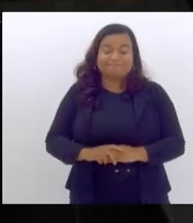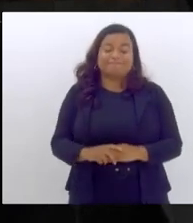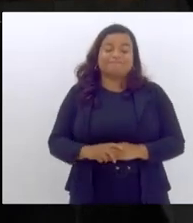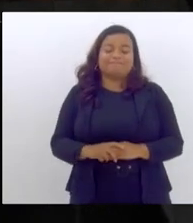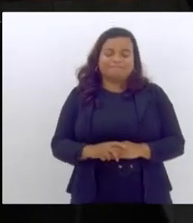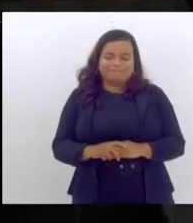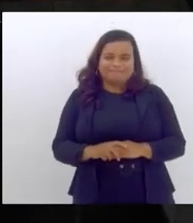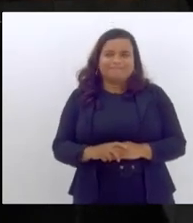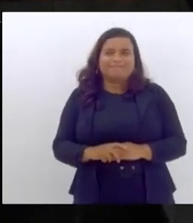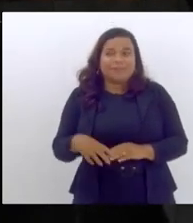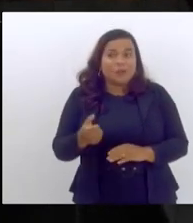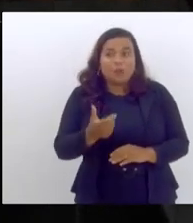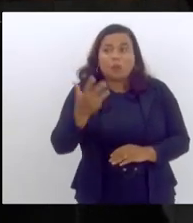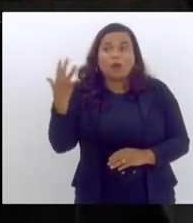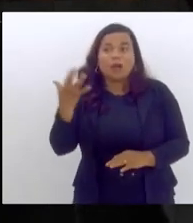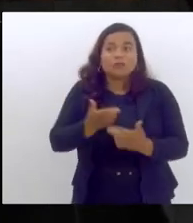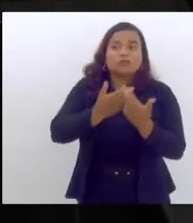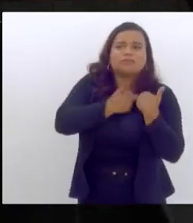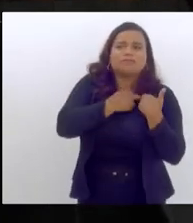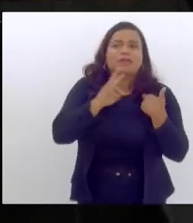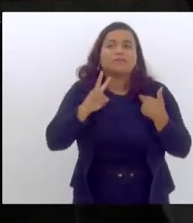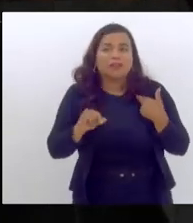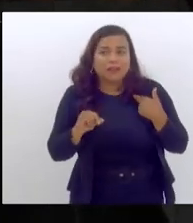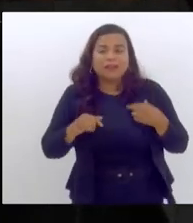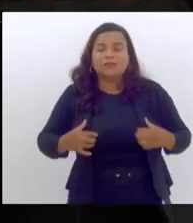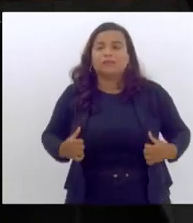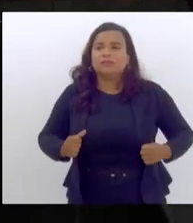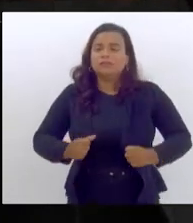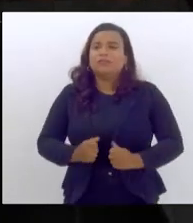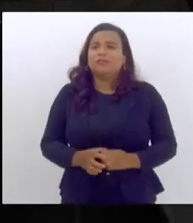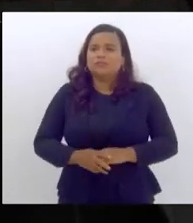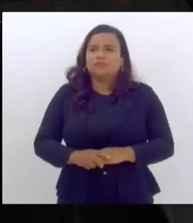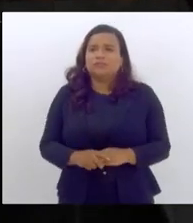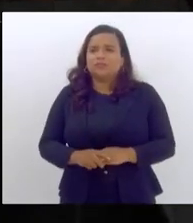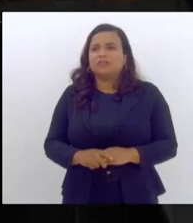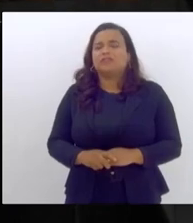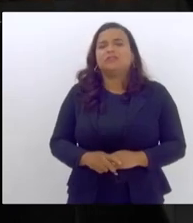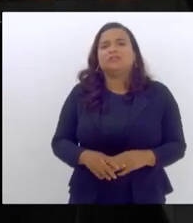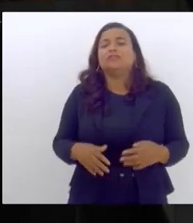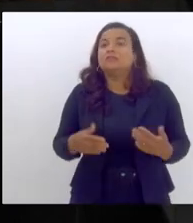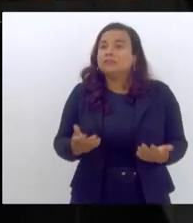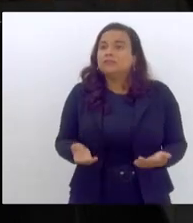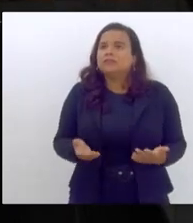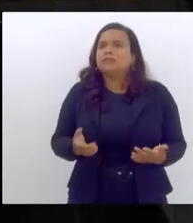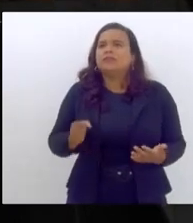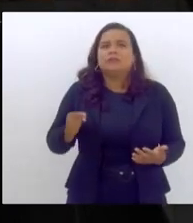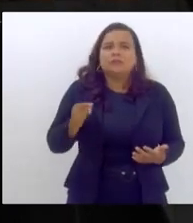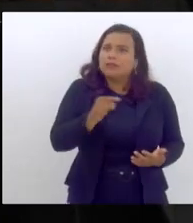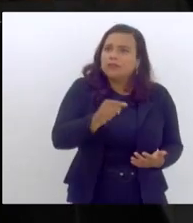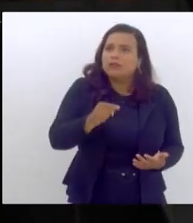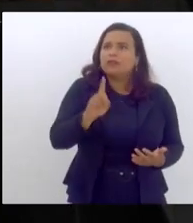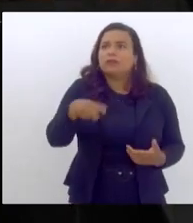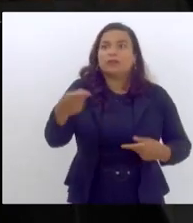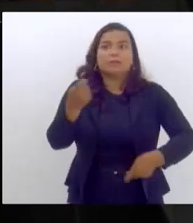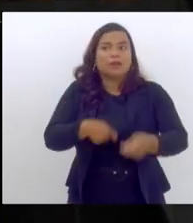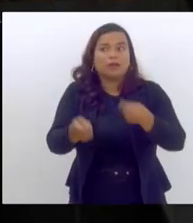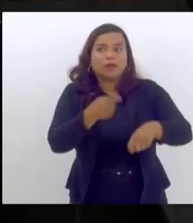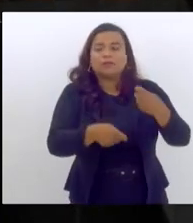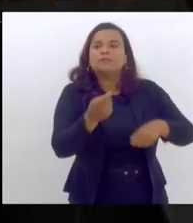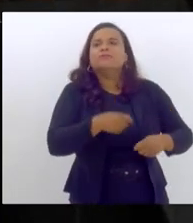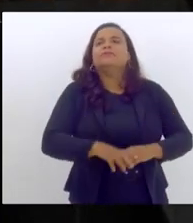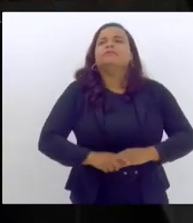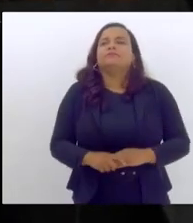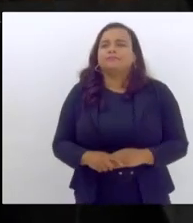Quantos serão responsabilizados por isso? É esse o mercado e é